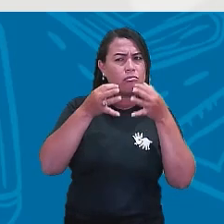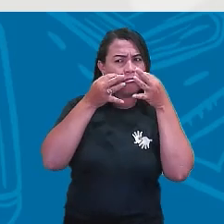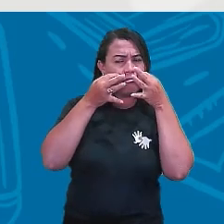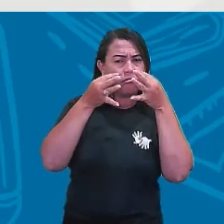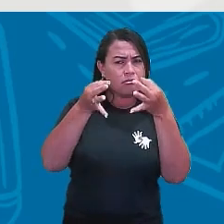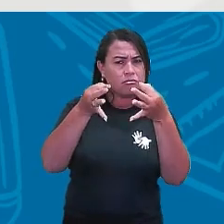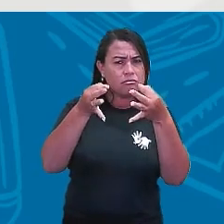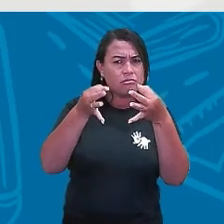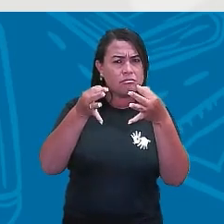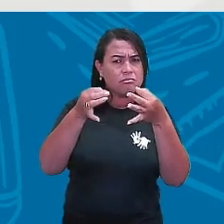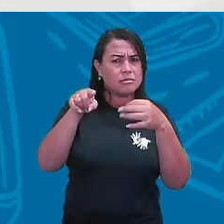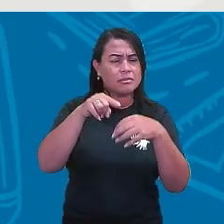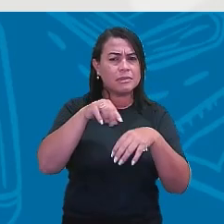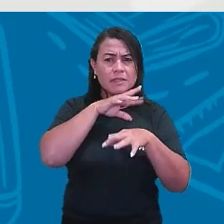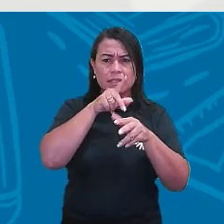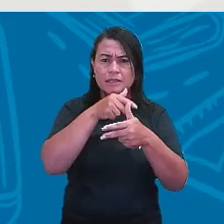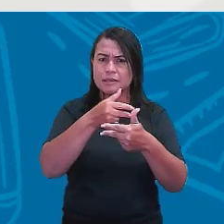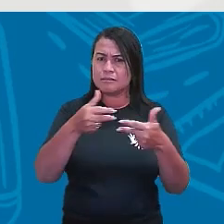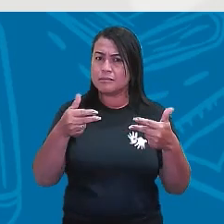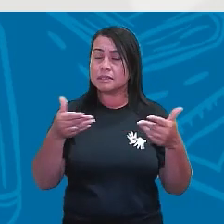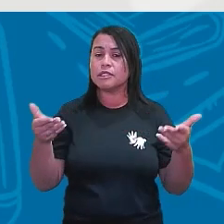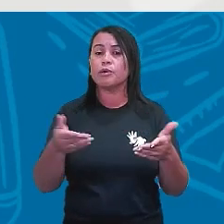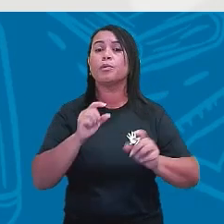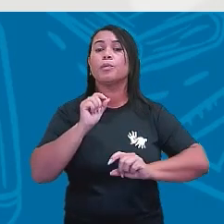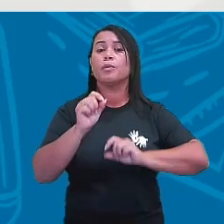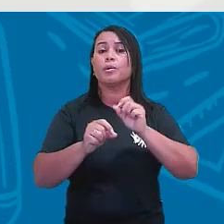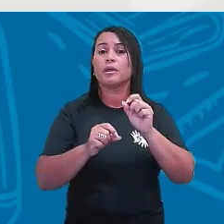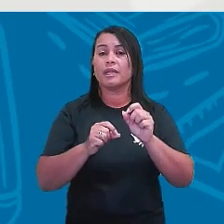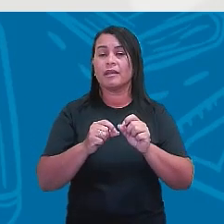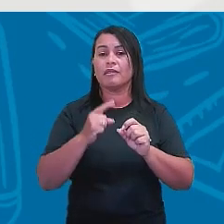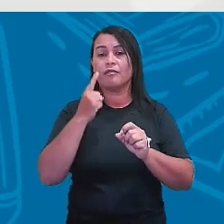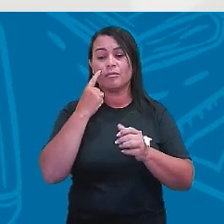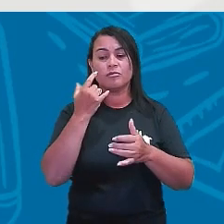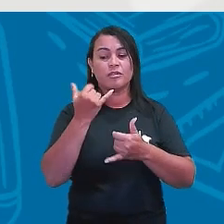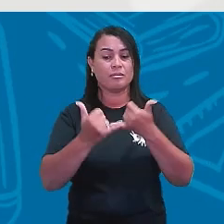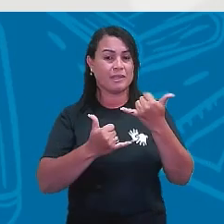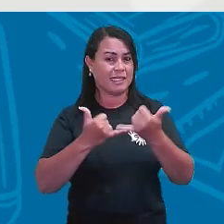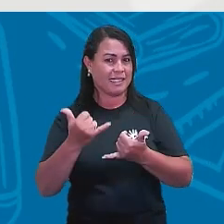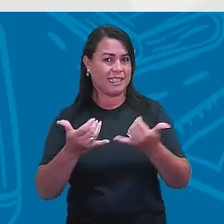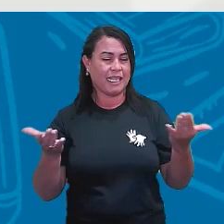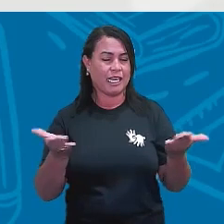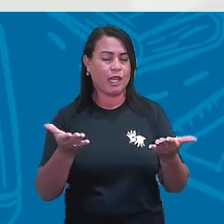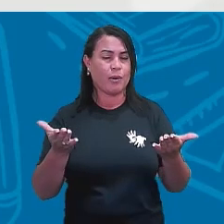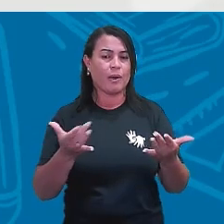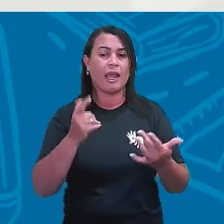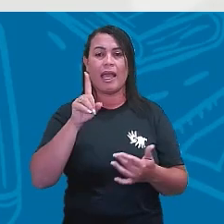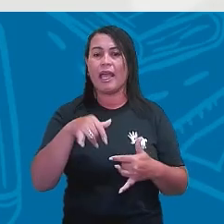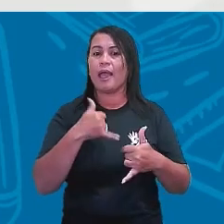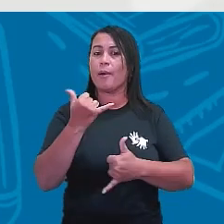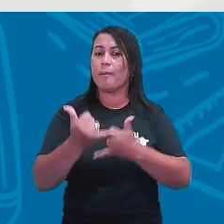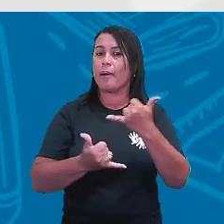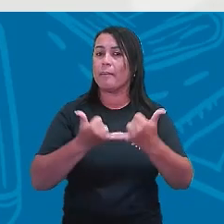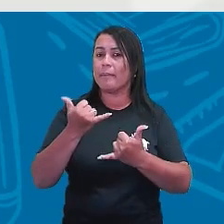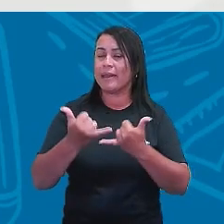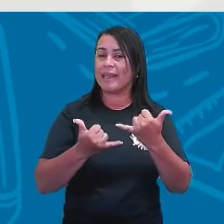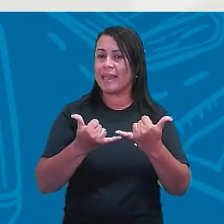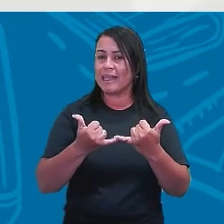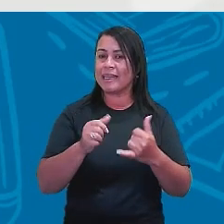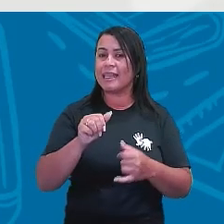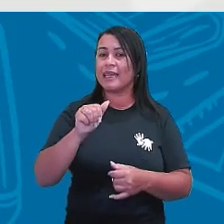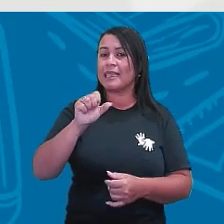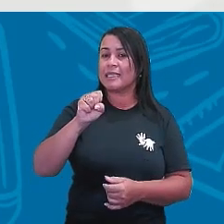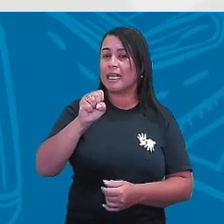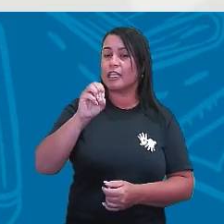animais? Agora a gente vai jogar junto, certo? É o jogo das